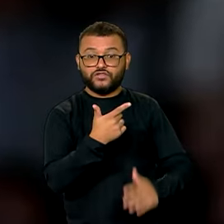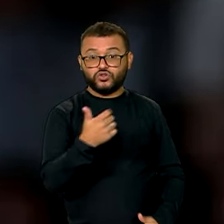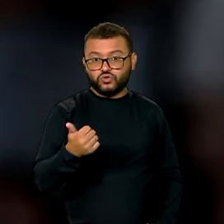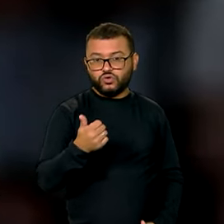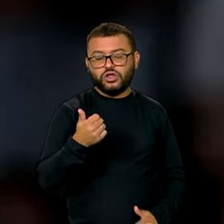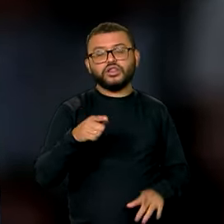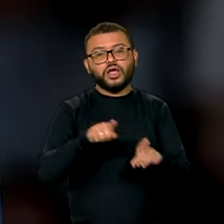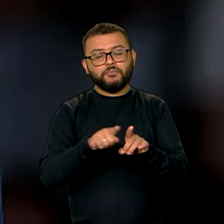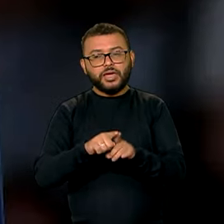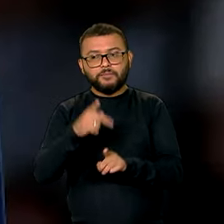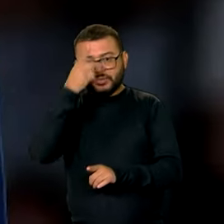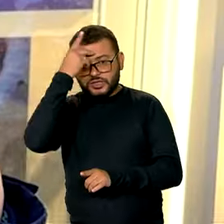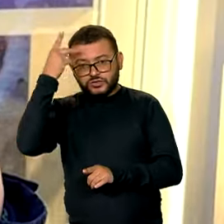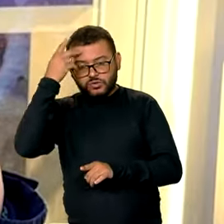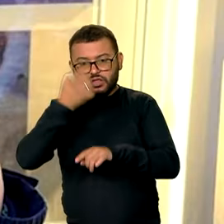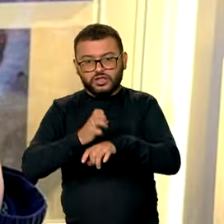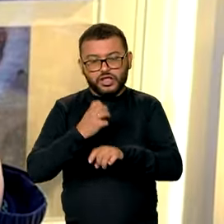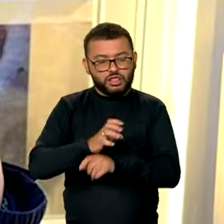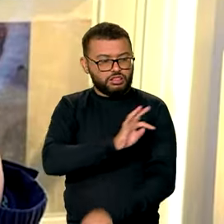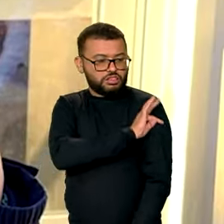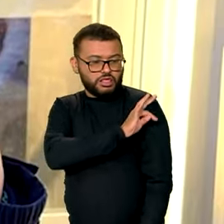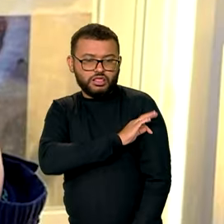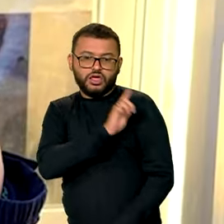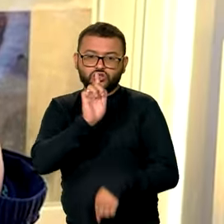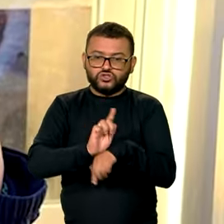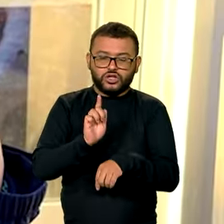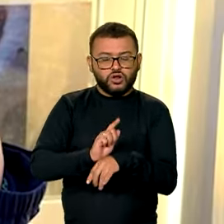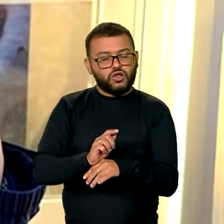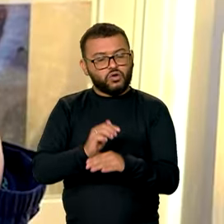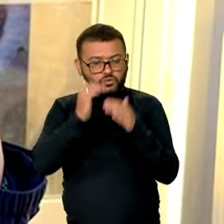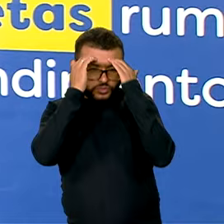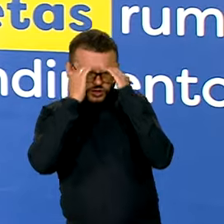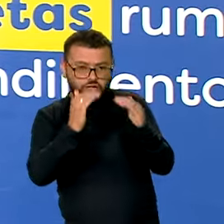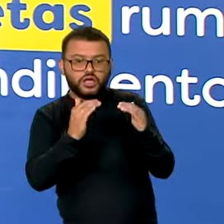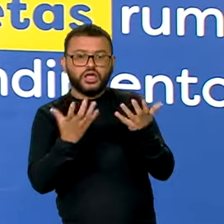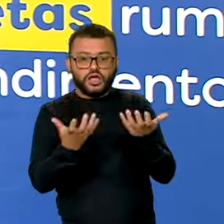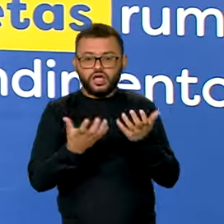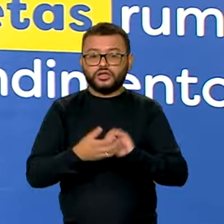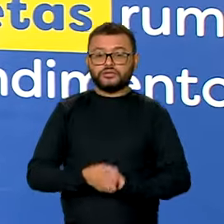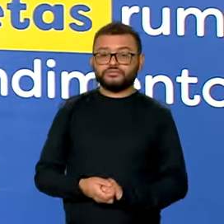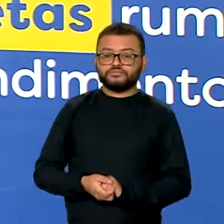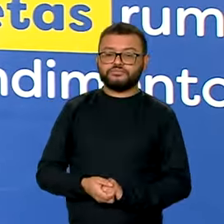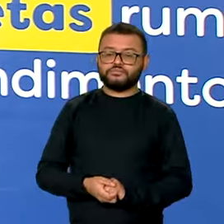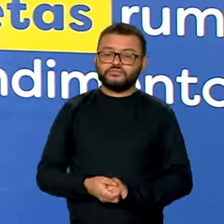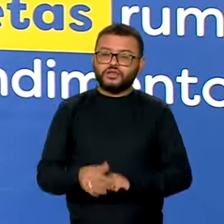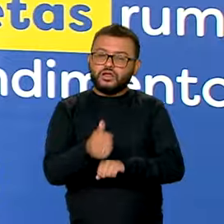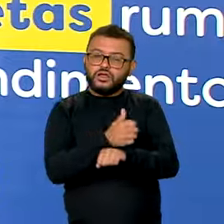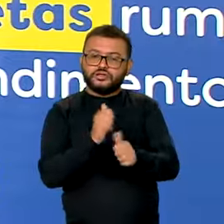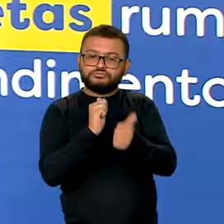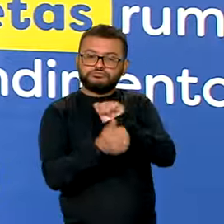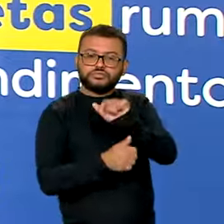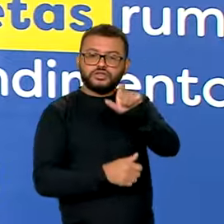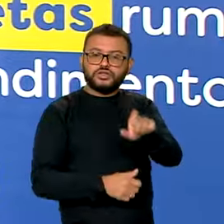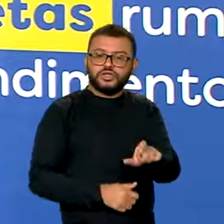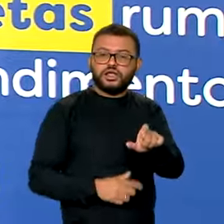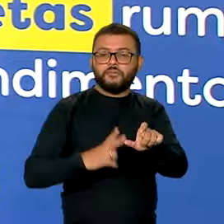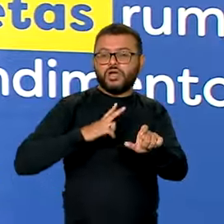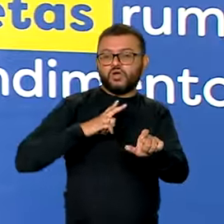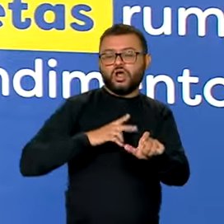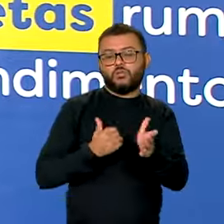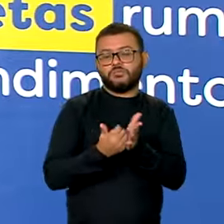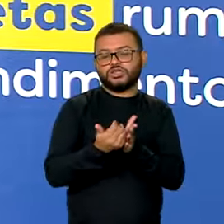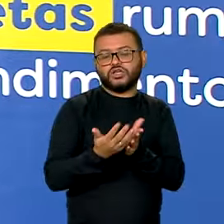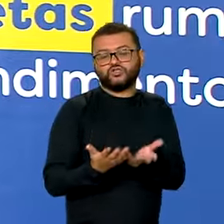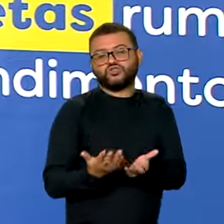de treinadores, técnicos e gestores comprometidos com a causa. O atleta tem uma particularidade. Quanto mais cedo a